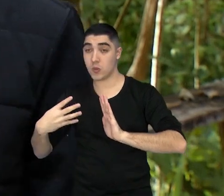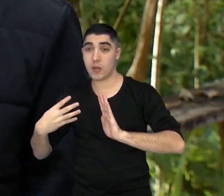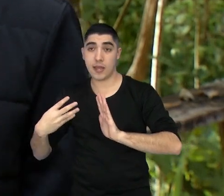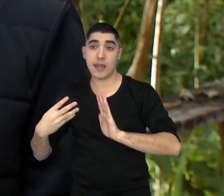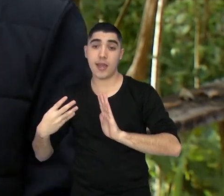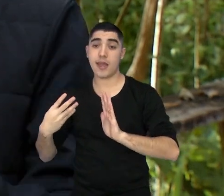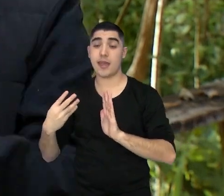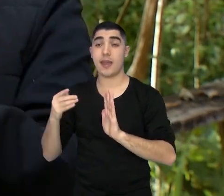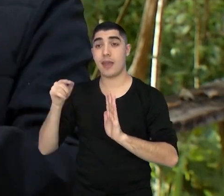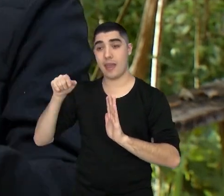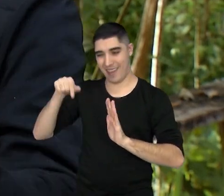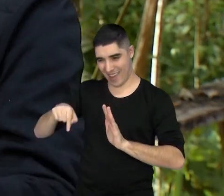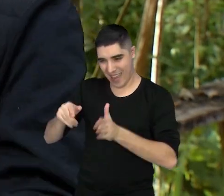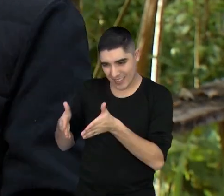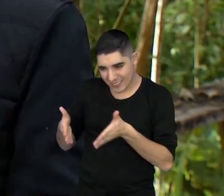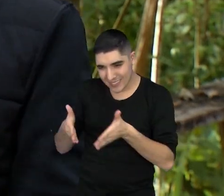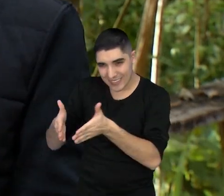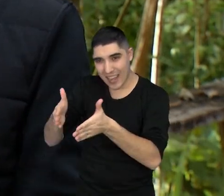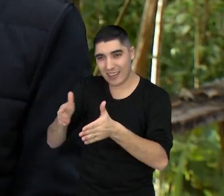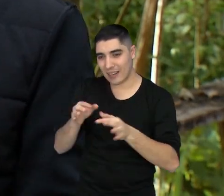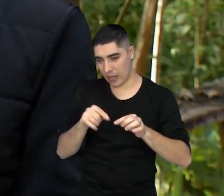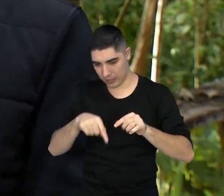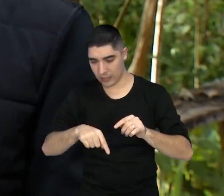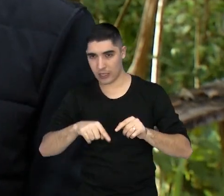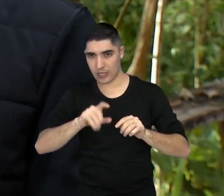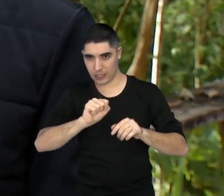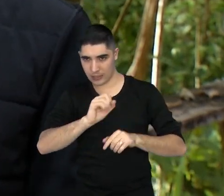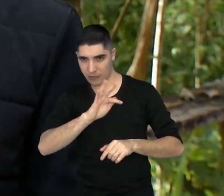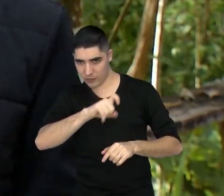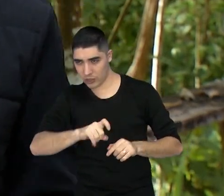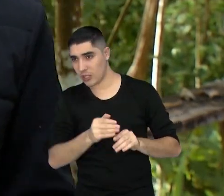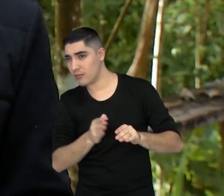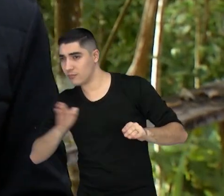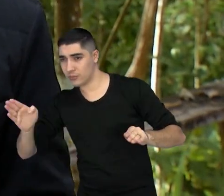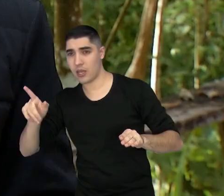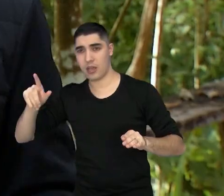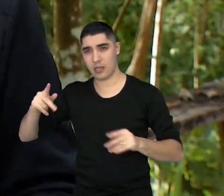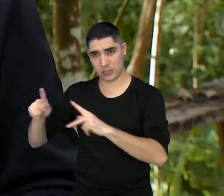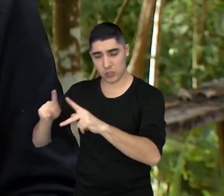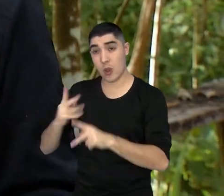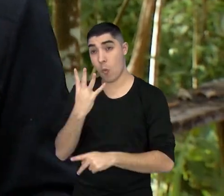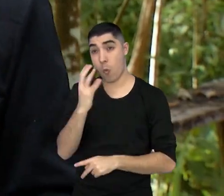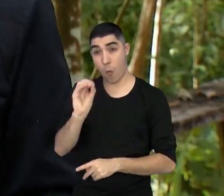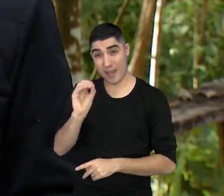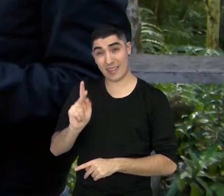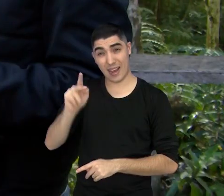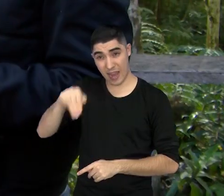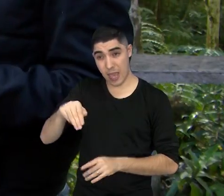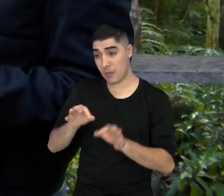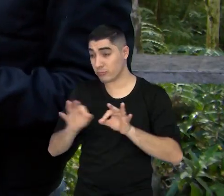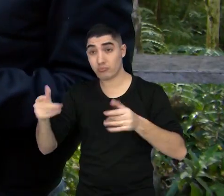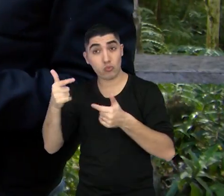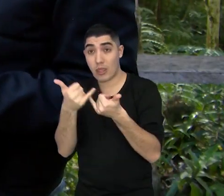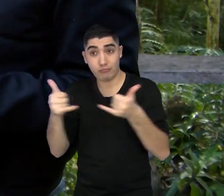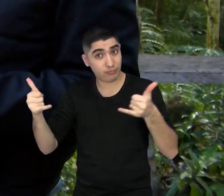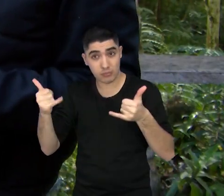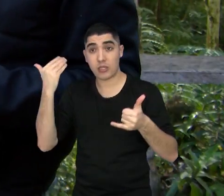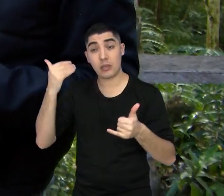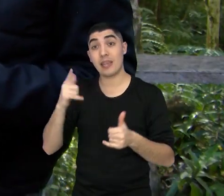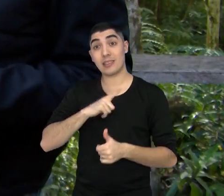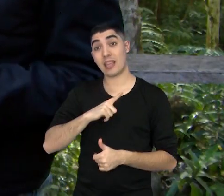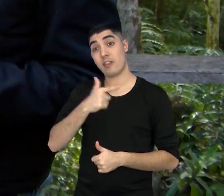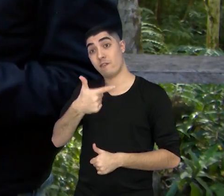seguinte, essa estrada até São José dos Campos, que dá 40 quilômetros, é toda estrada de terra, não tinha energia elétrica. Poxa! E sabe,